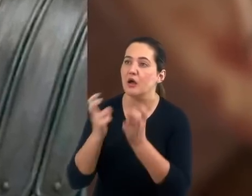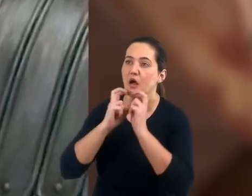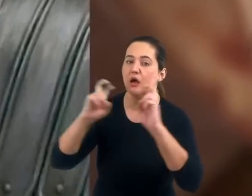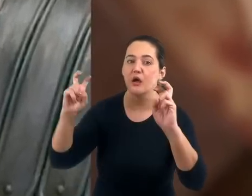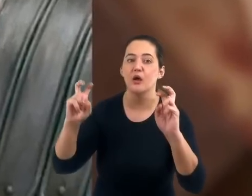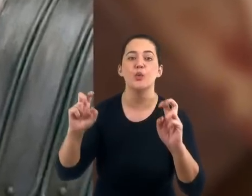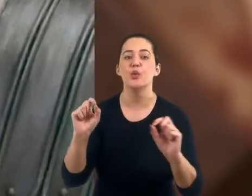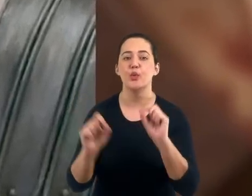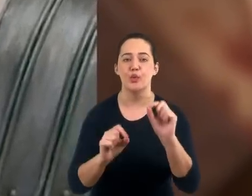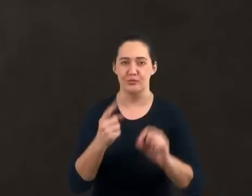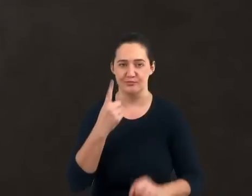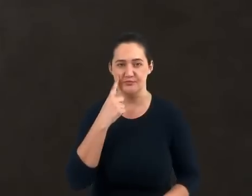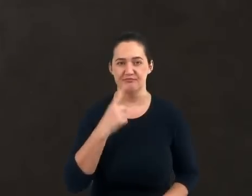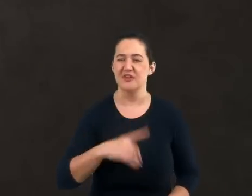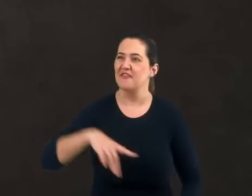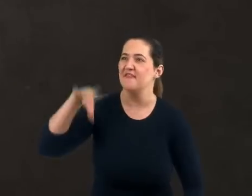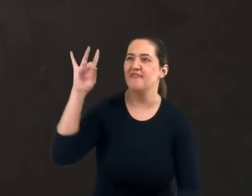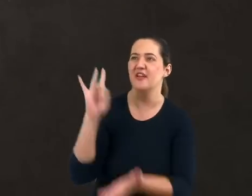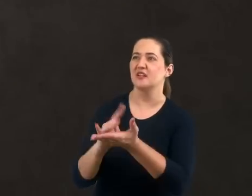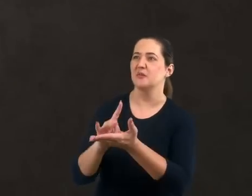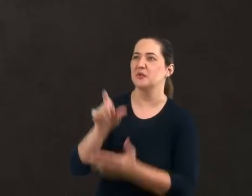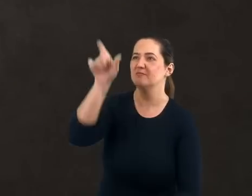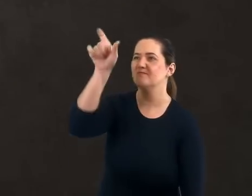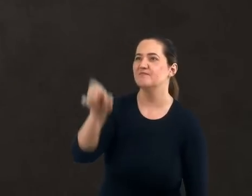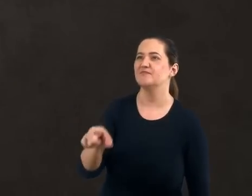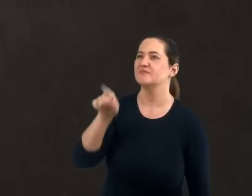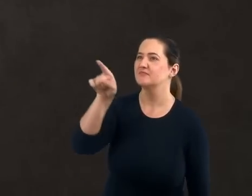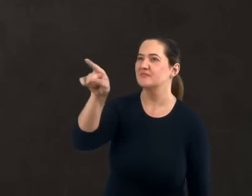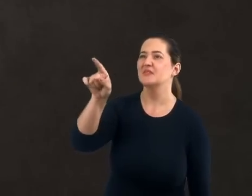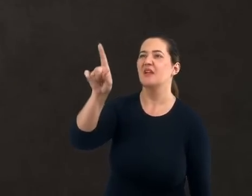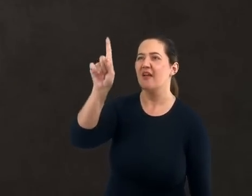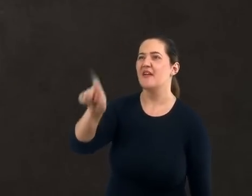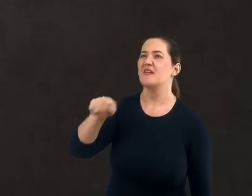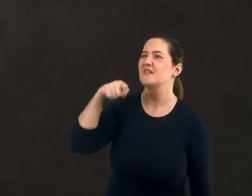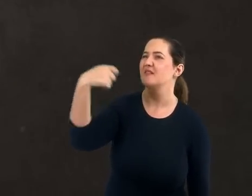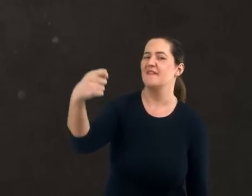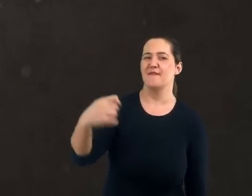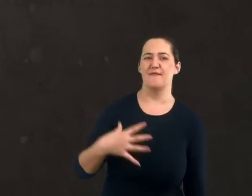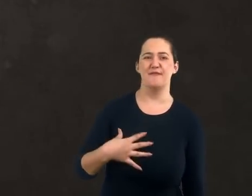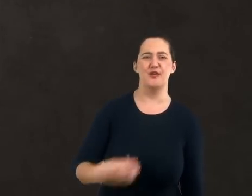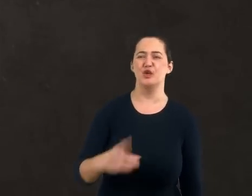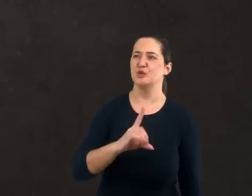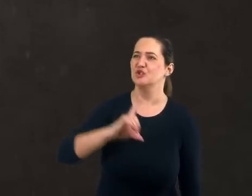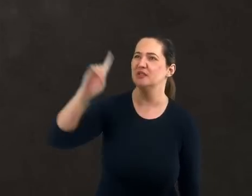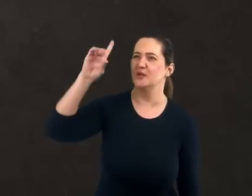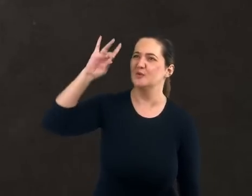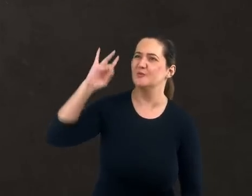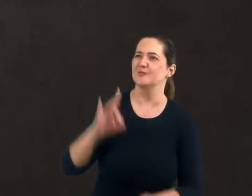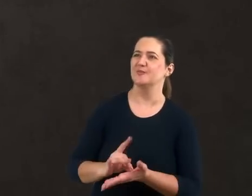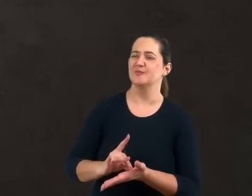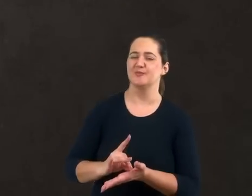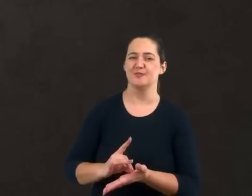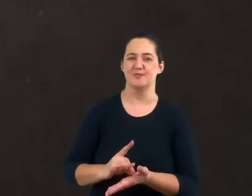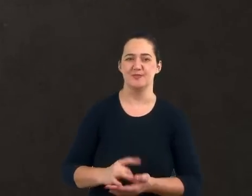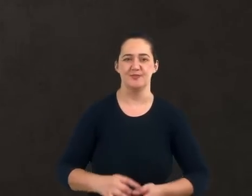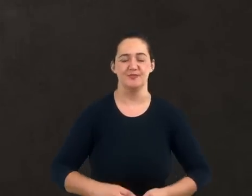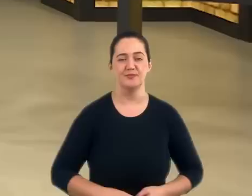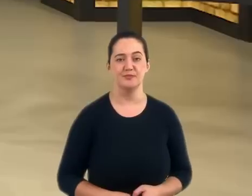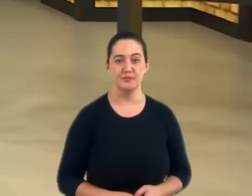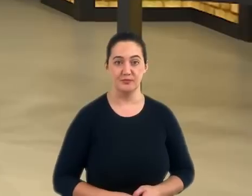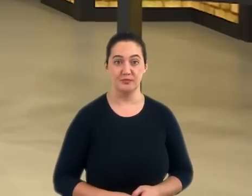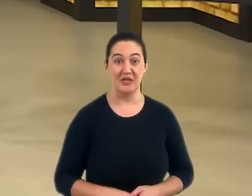está aqui eu vou ler para você: verdadeiramente este homem era o Filho de Deus. Marcos 15,